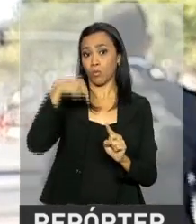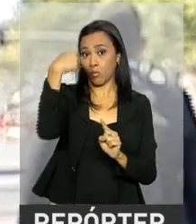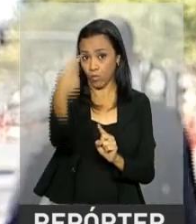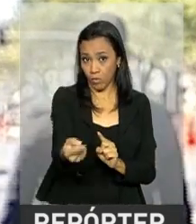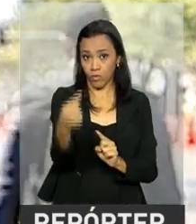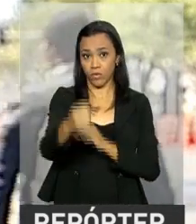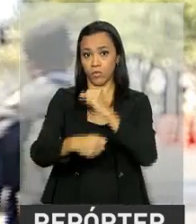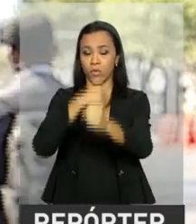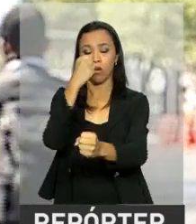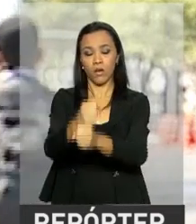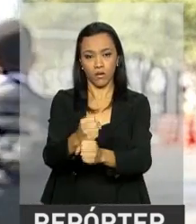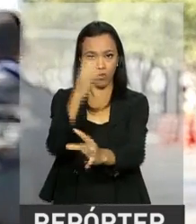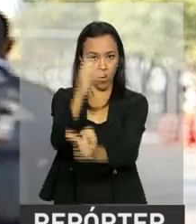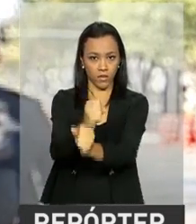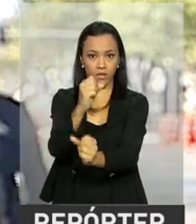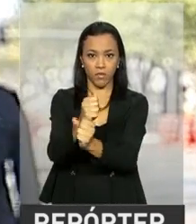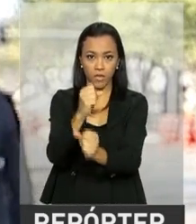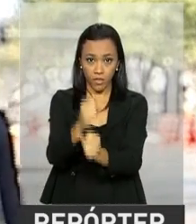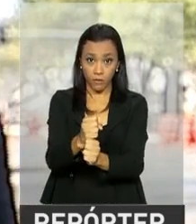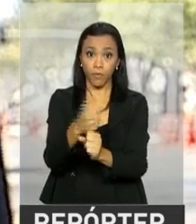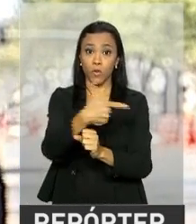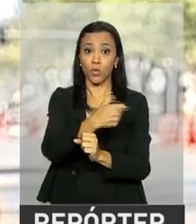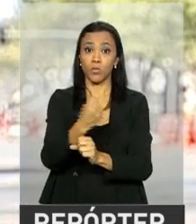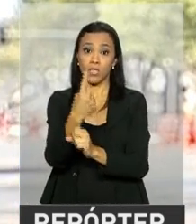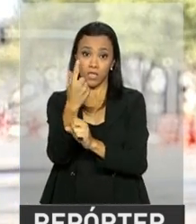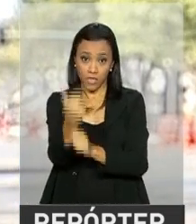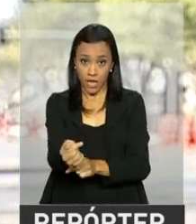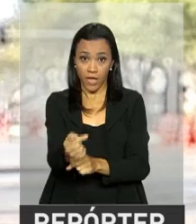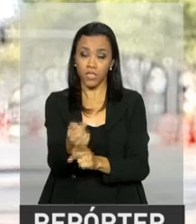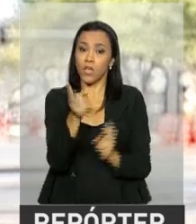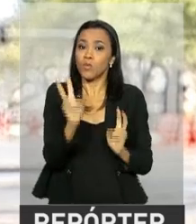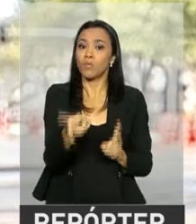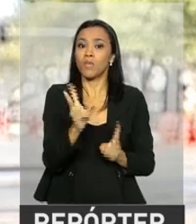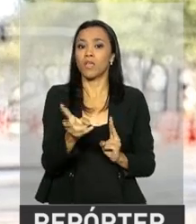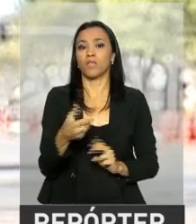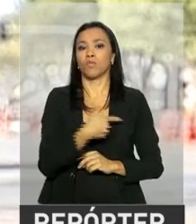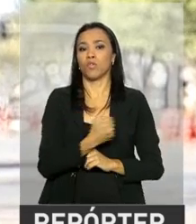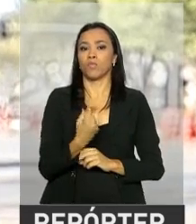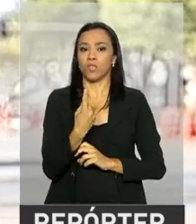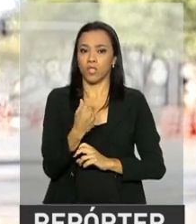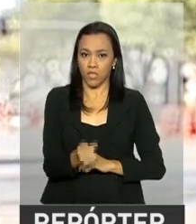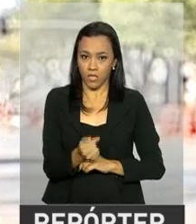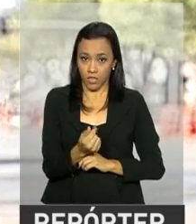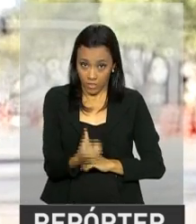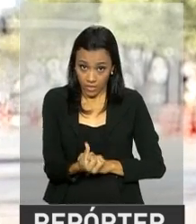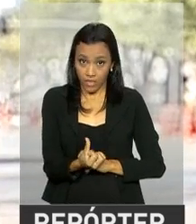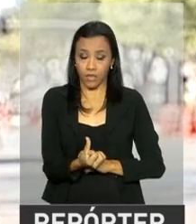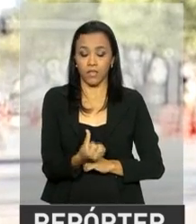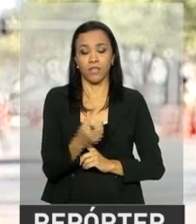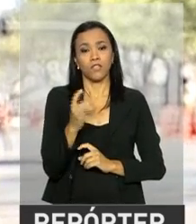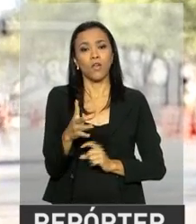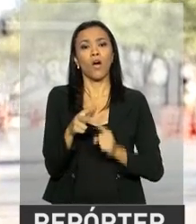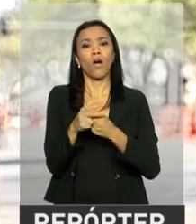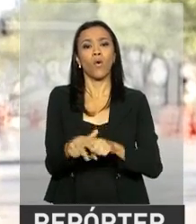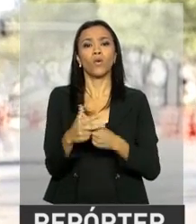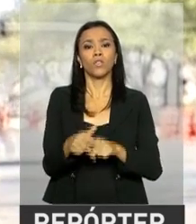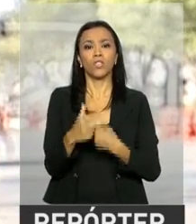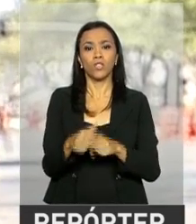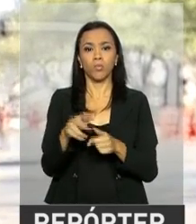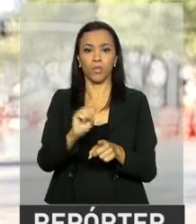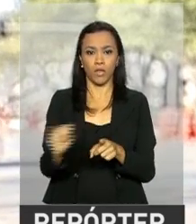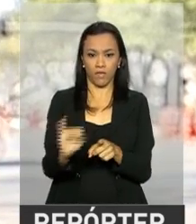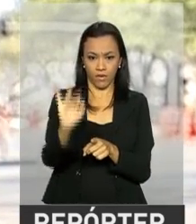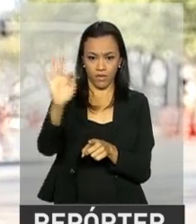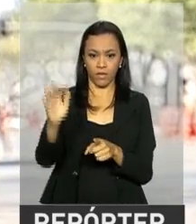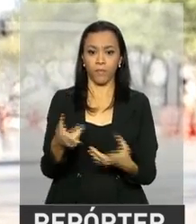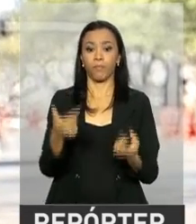ou seja os gastos de 2017 serão os mesmos de 2016 corrigidos somente pela infração e uma